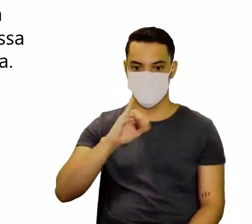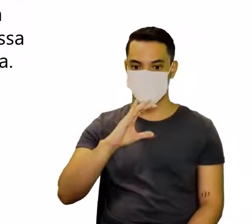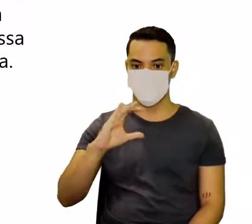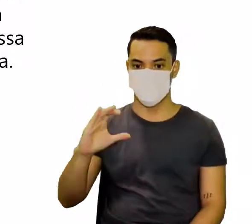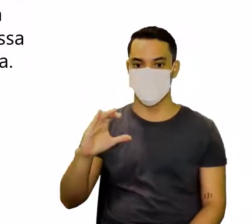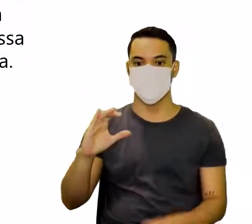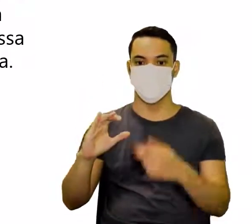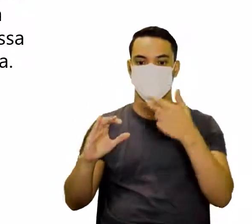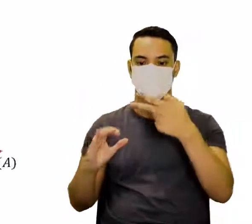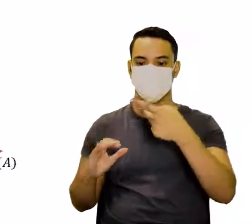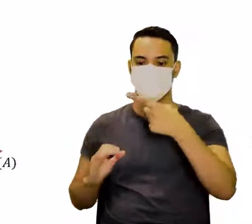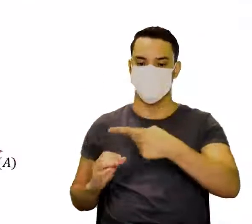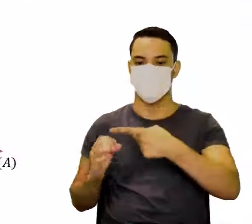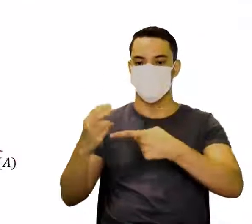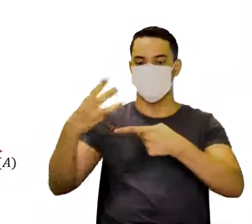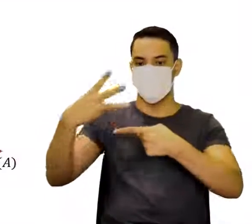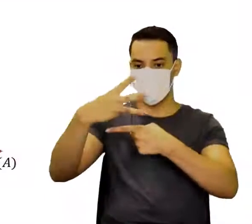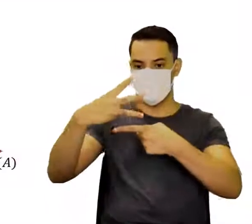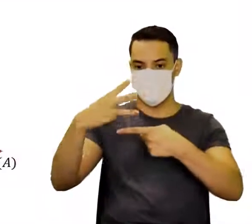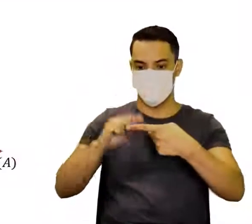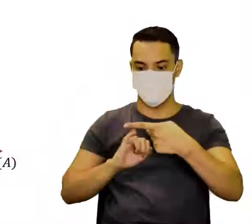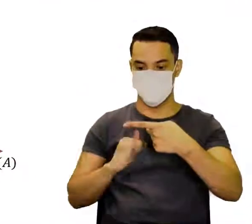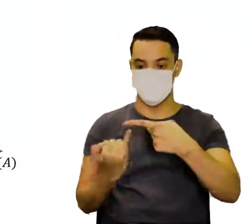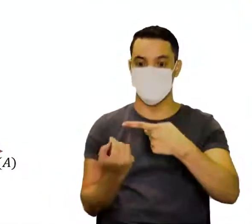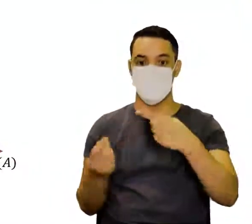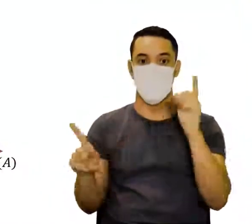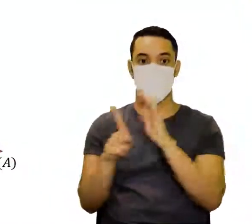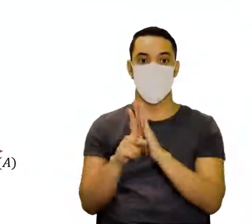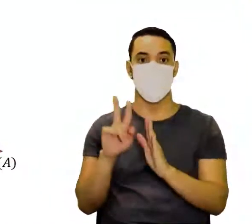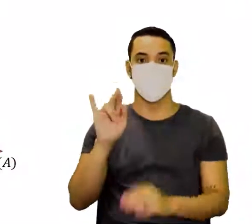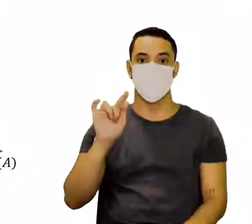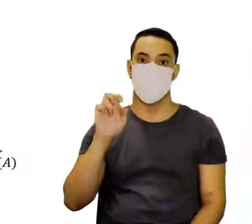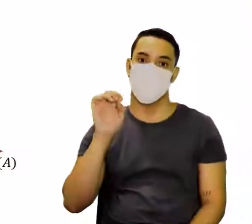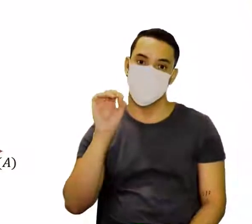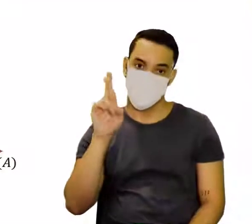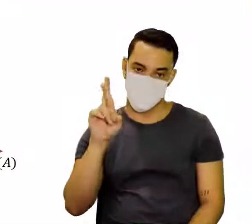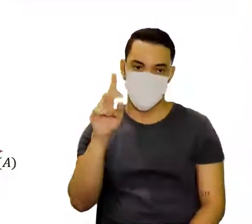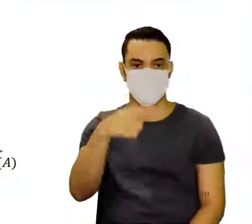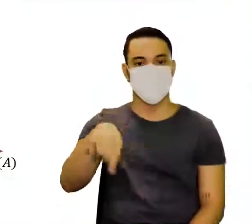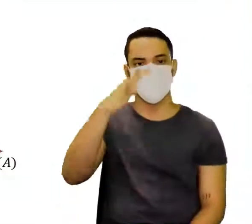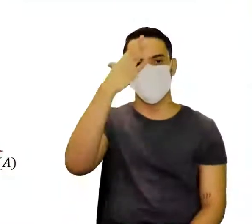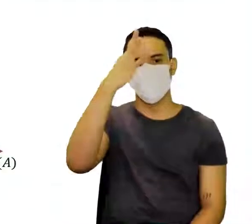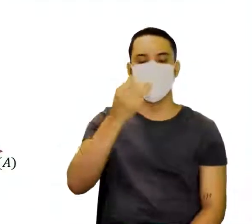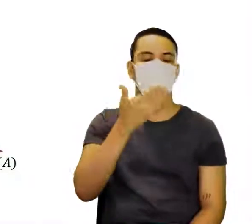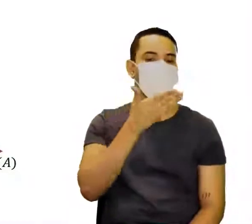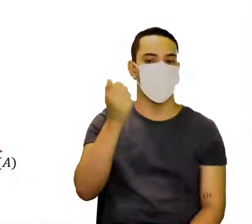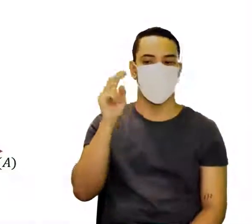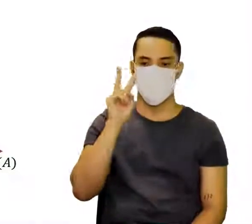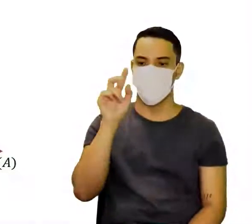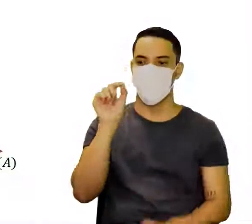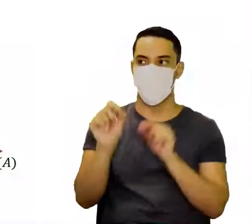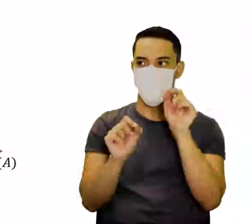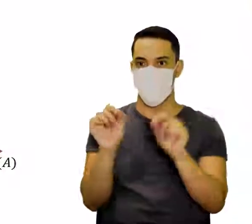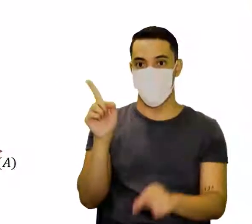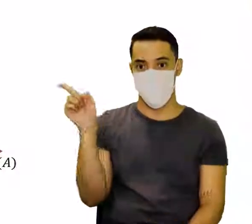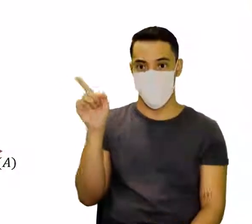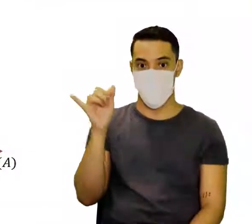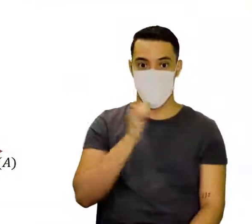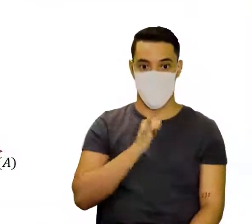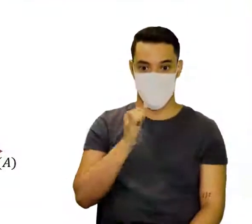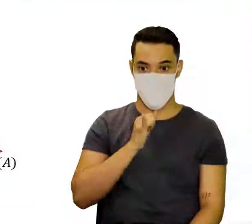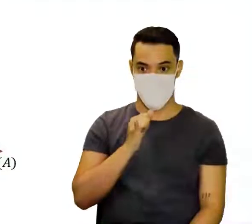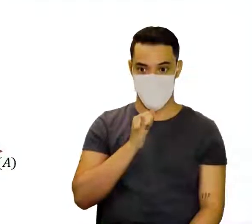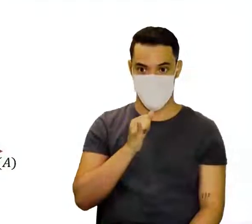resistência interna do gerador, tá bom? Para entender melhor, pessoal, vamos dar uma olhada nesse